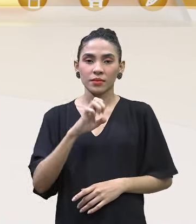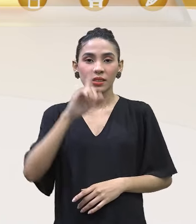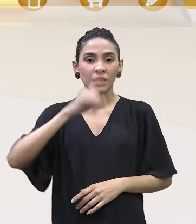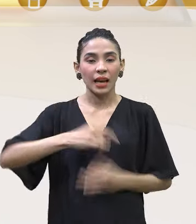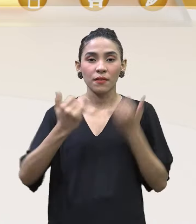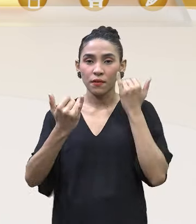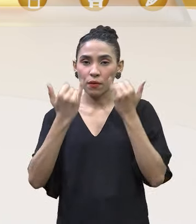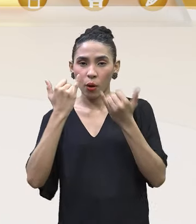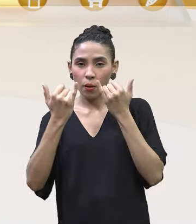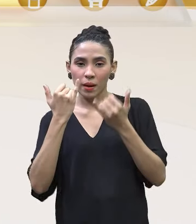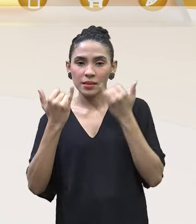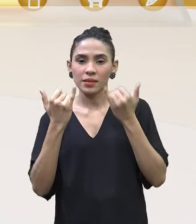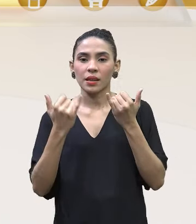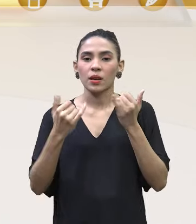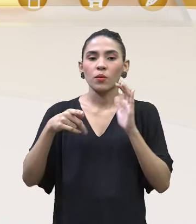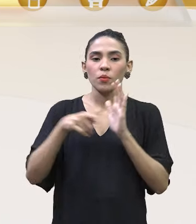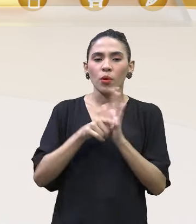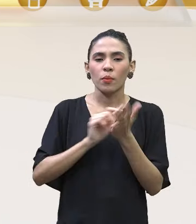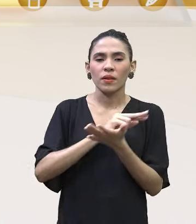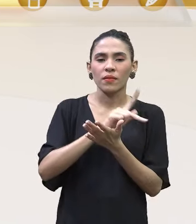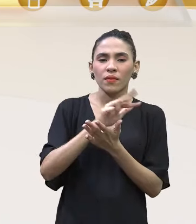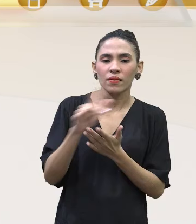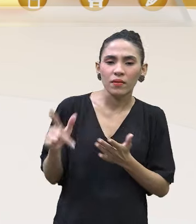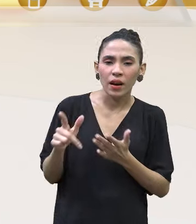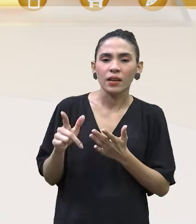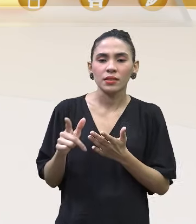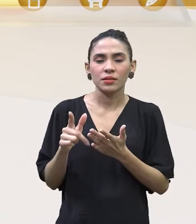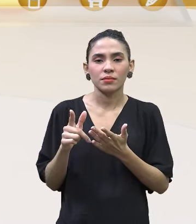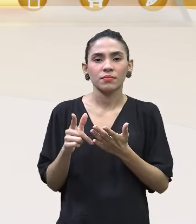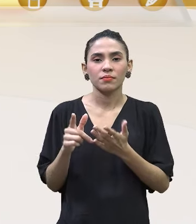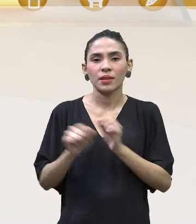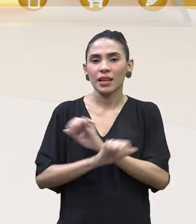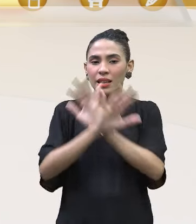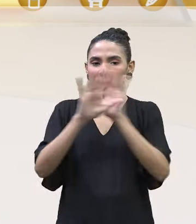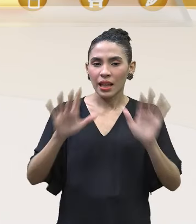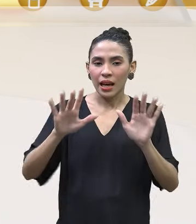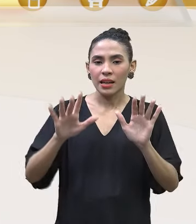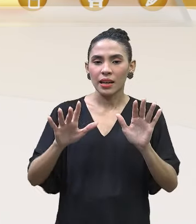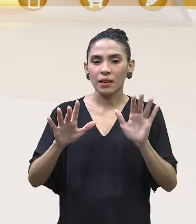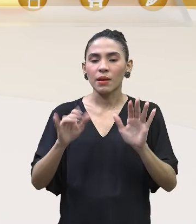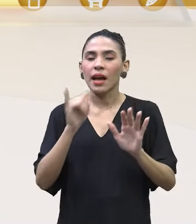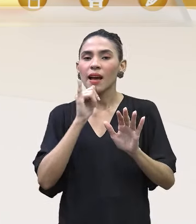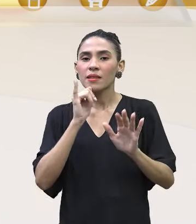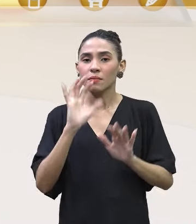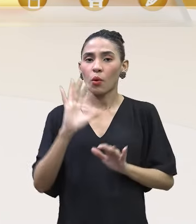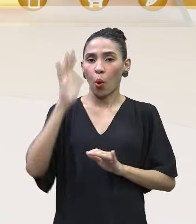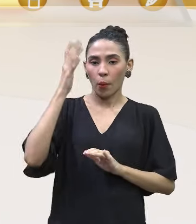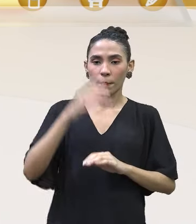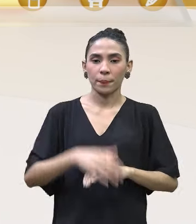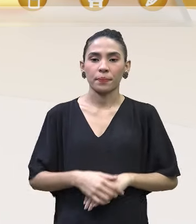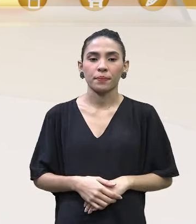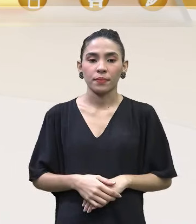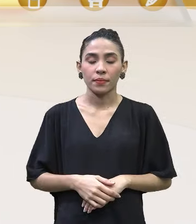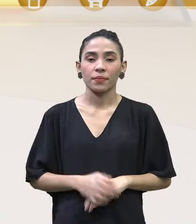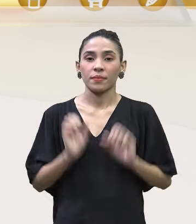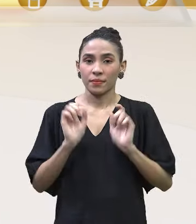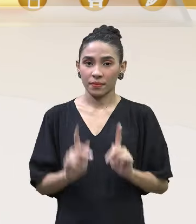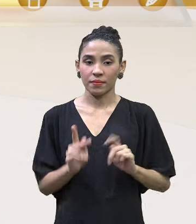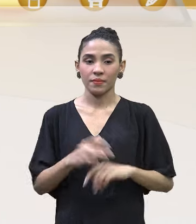compostas que combinam várias variáveis para fornecer uma visão mais abrangente de uma condição ou fenômeno